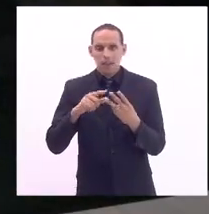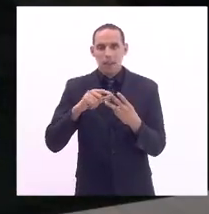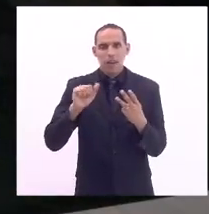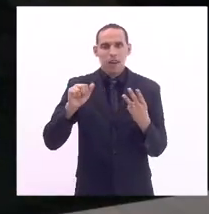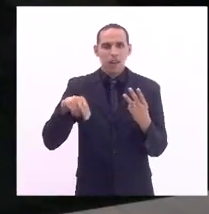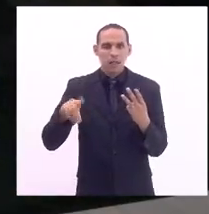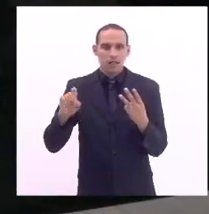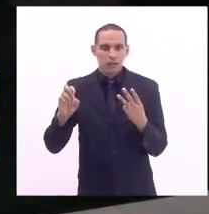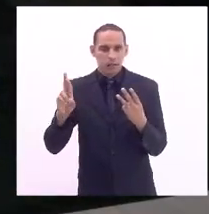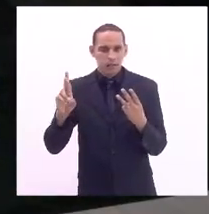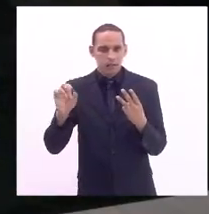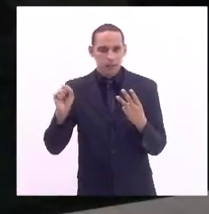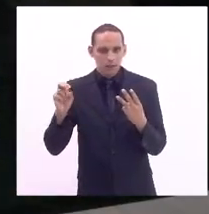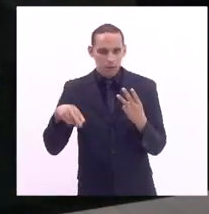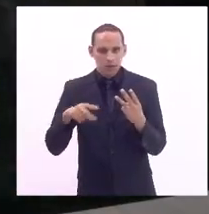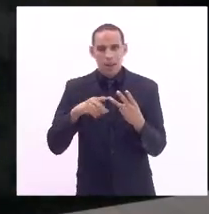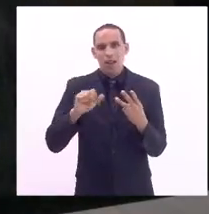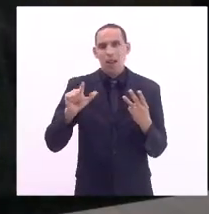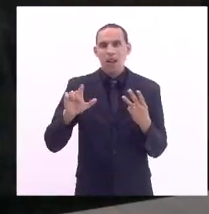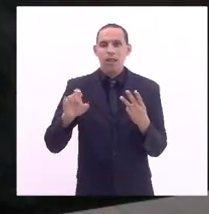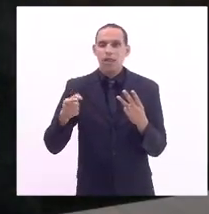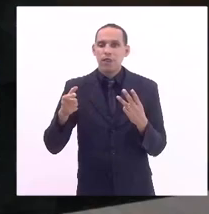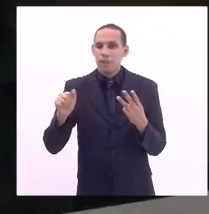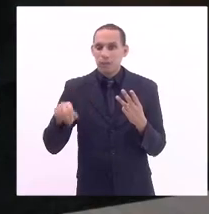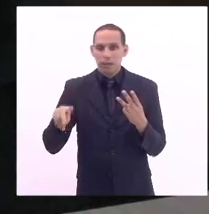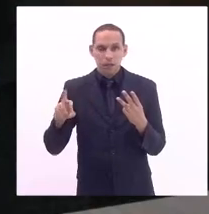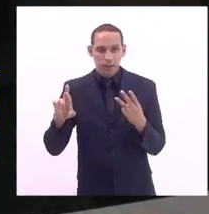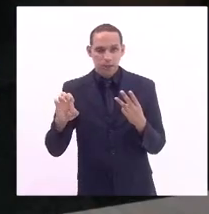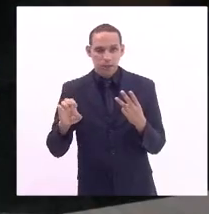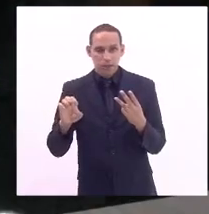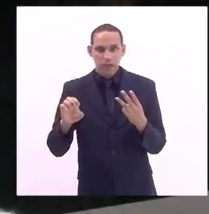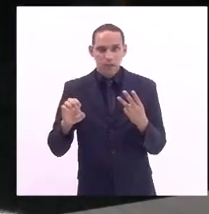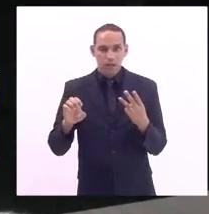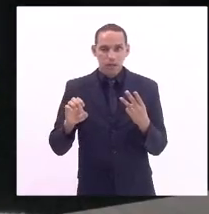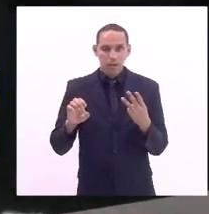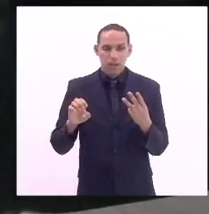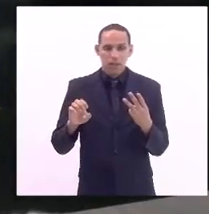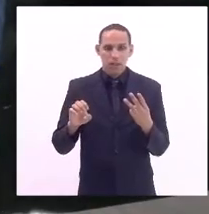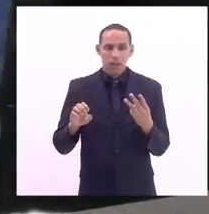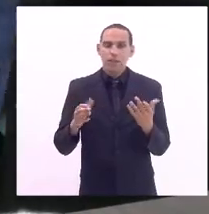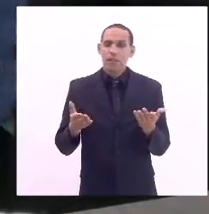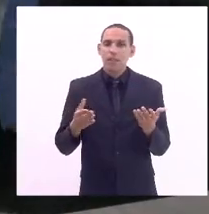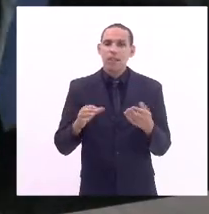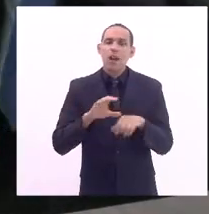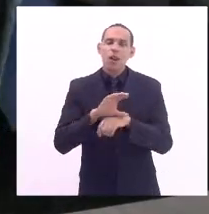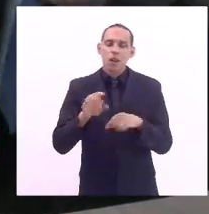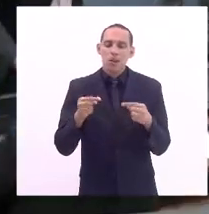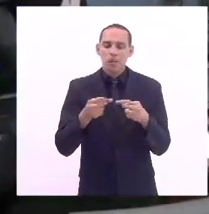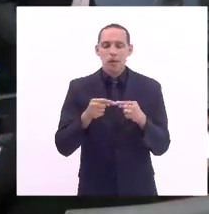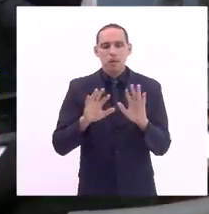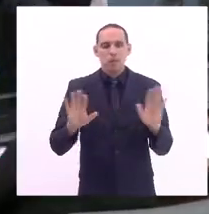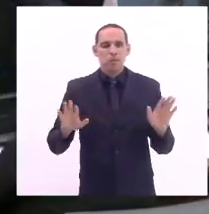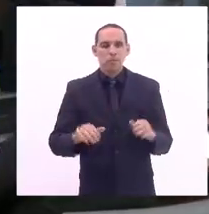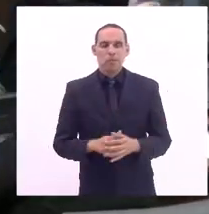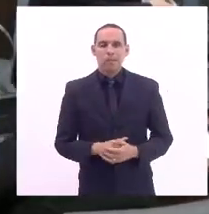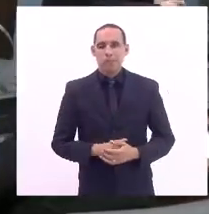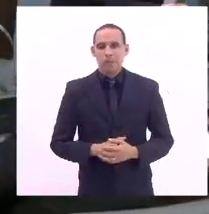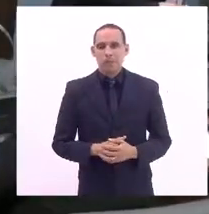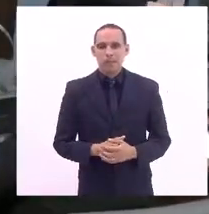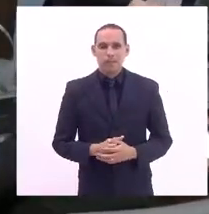nosso projeto, e aí? A gente vai deixar o dele prosperar. Vai deixar o dele prosperar. Ok, pela, parecer pela constitucionalidade, presidente.